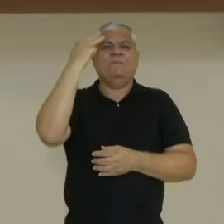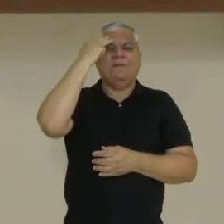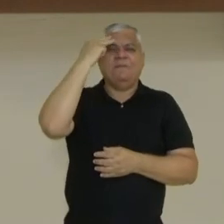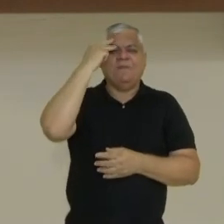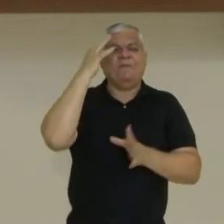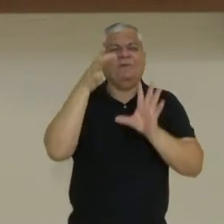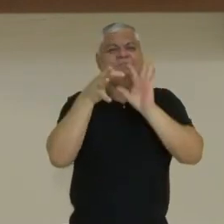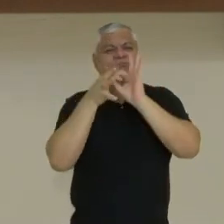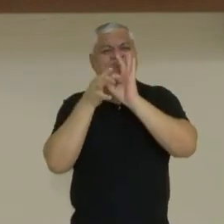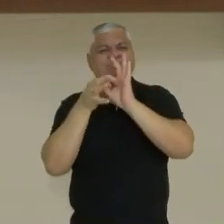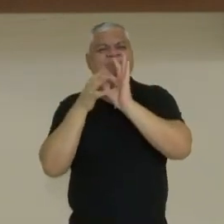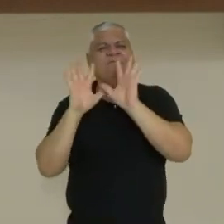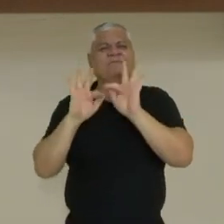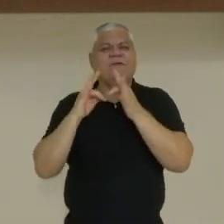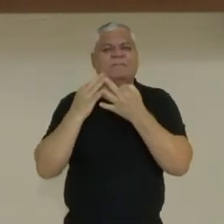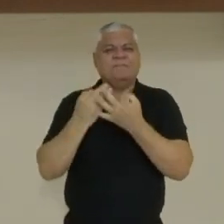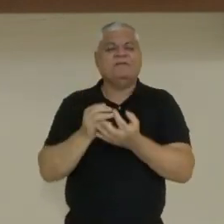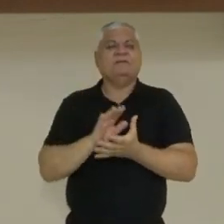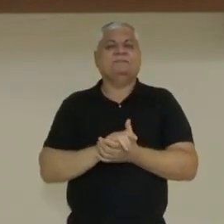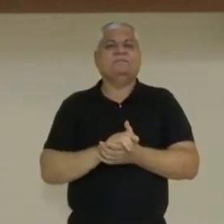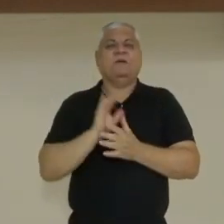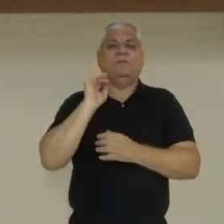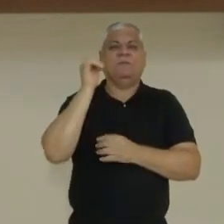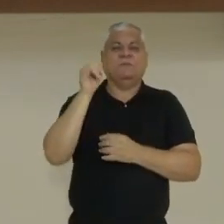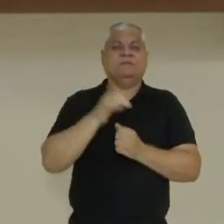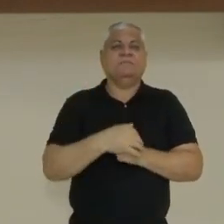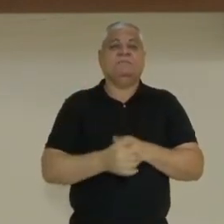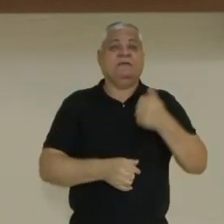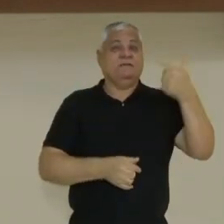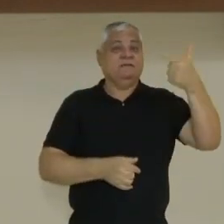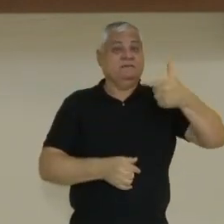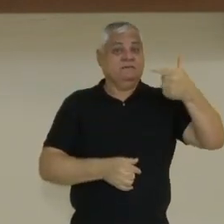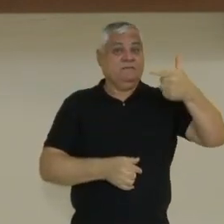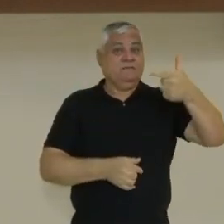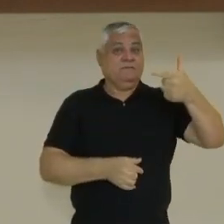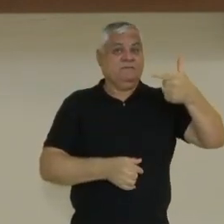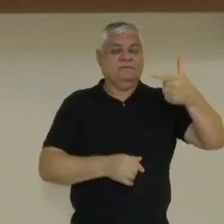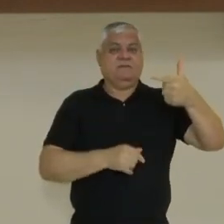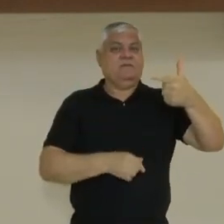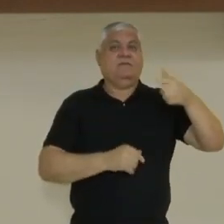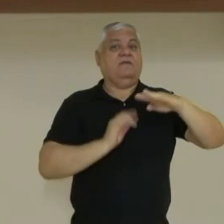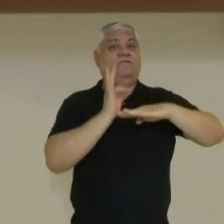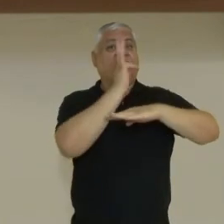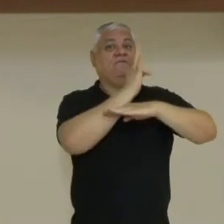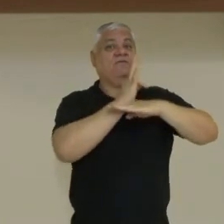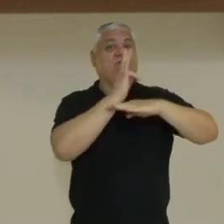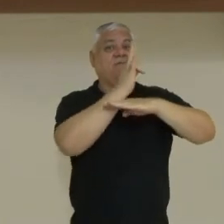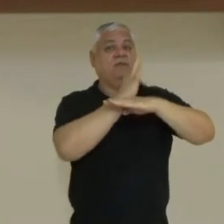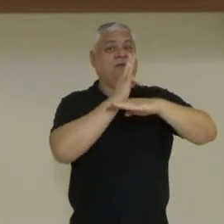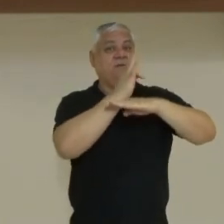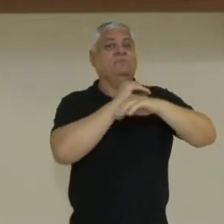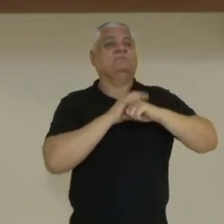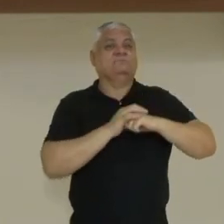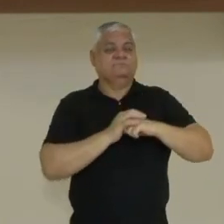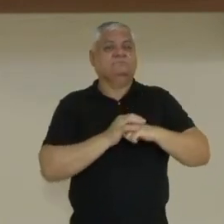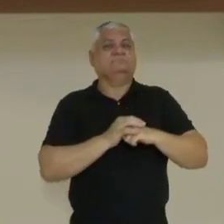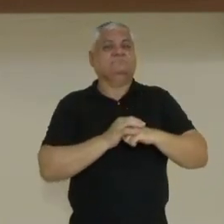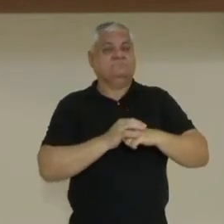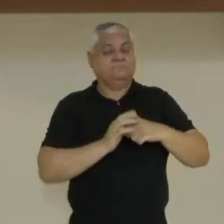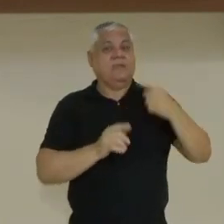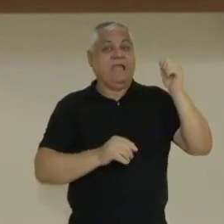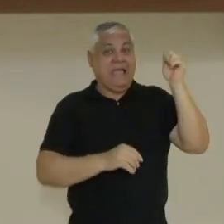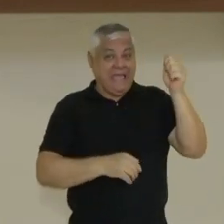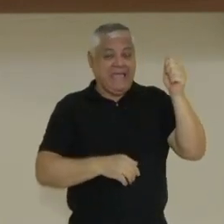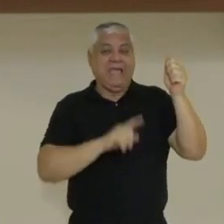né? Contando que se liberta. Na outra carta, eu não tenho essa formalidade. Então, eu posso dizer que aqui, na